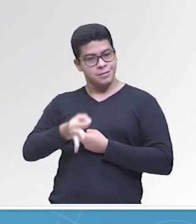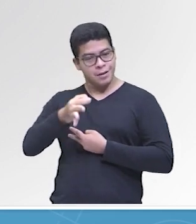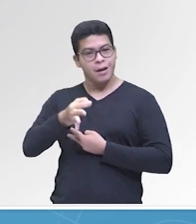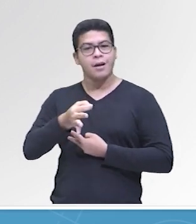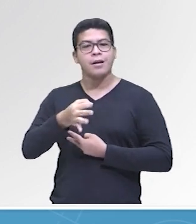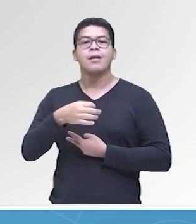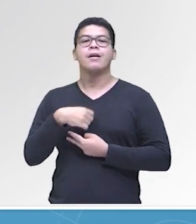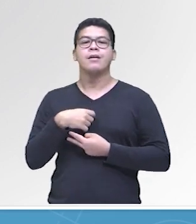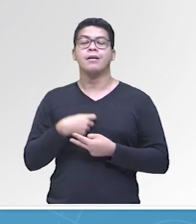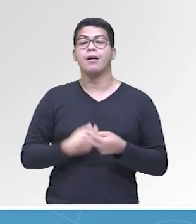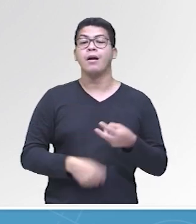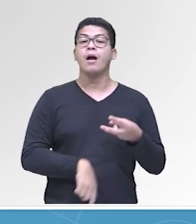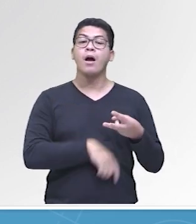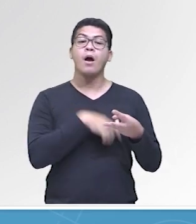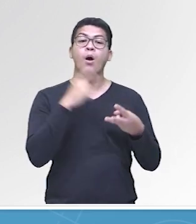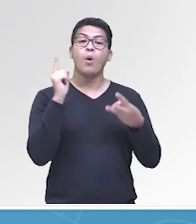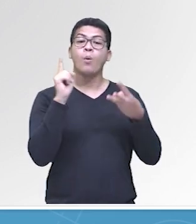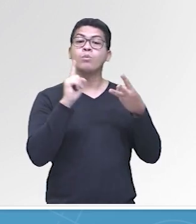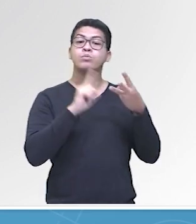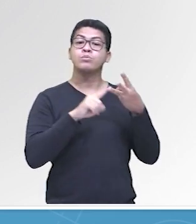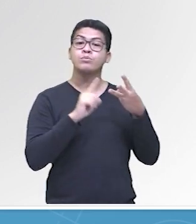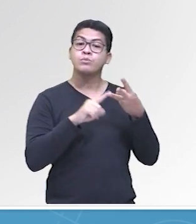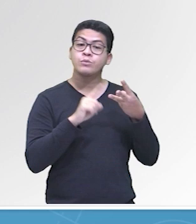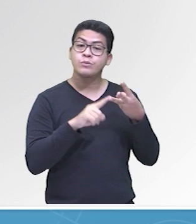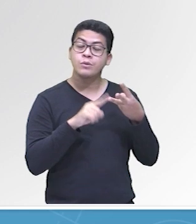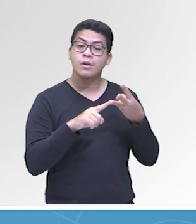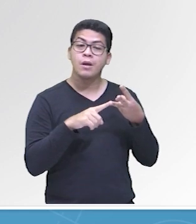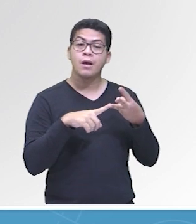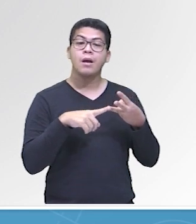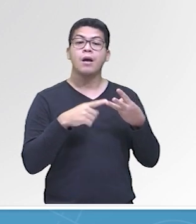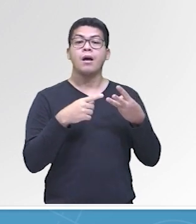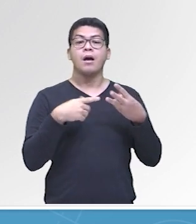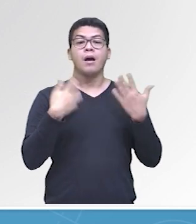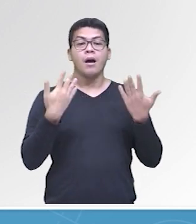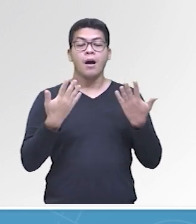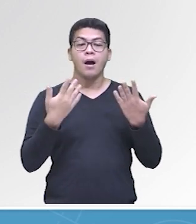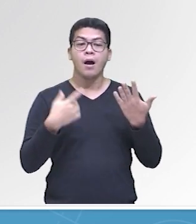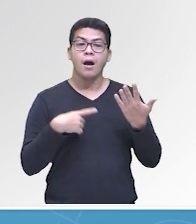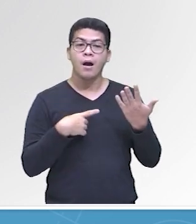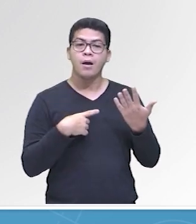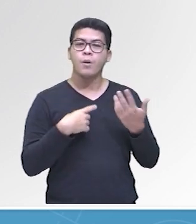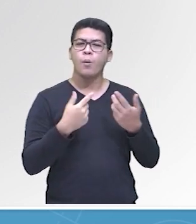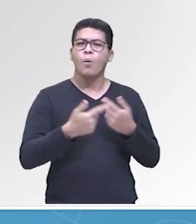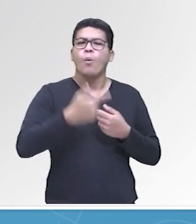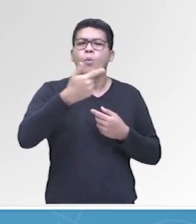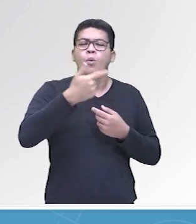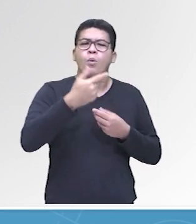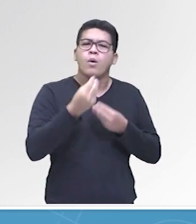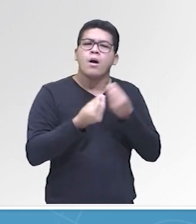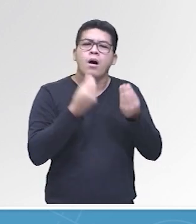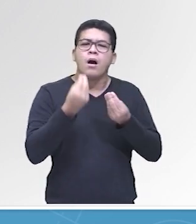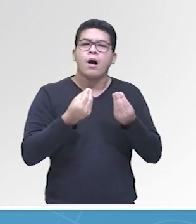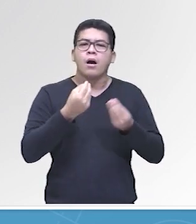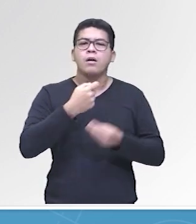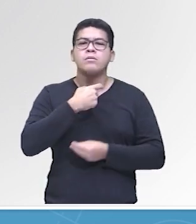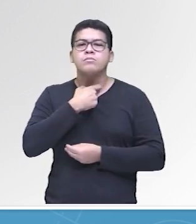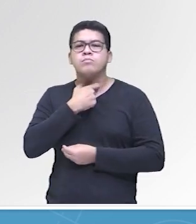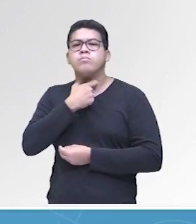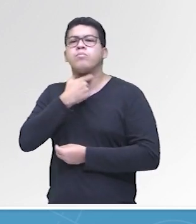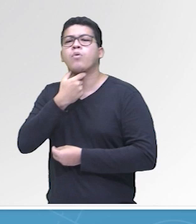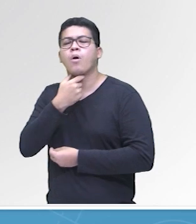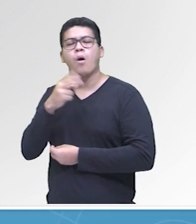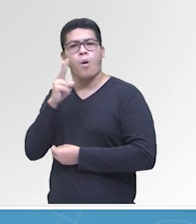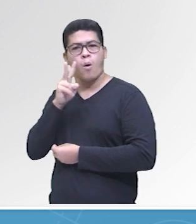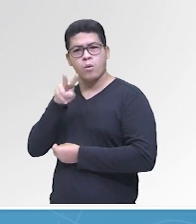célula formam os tecidos. Tem também no próximo aí, no 2, você tem traqueia. A